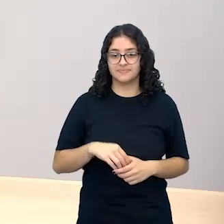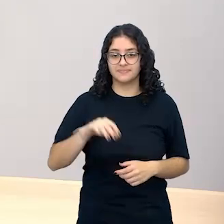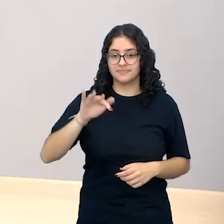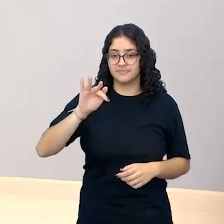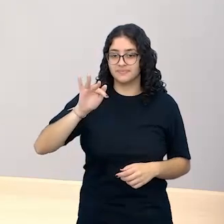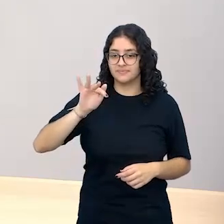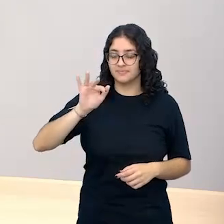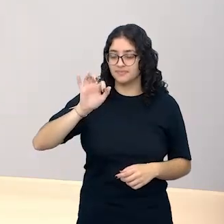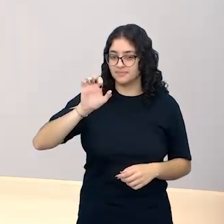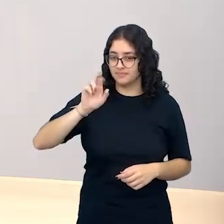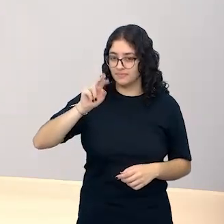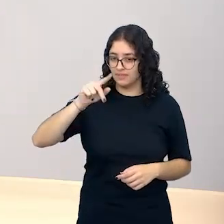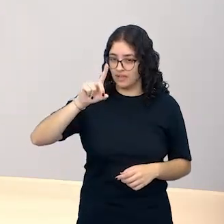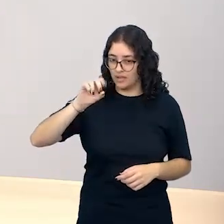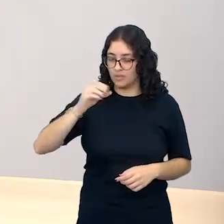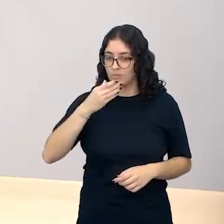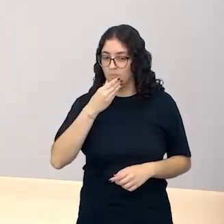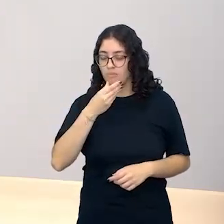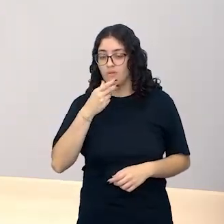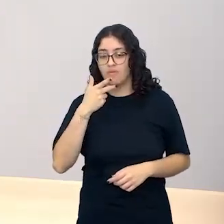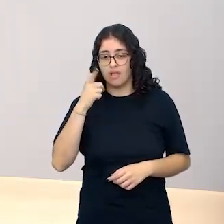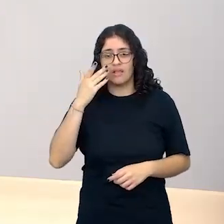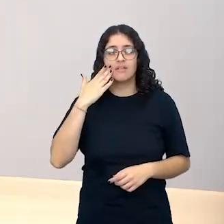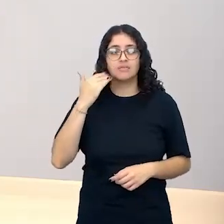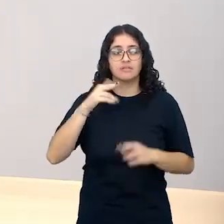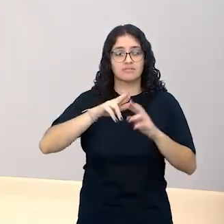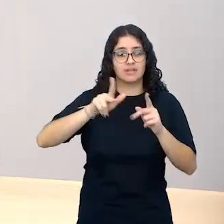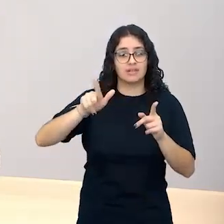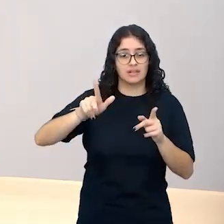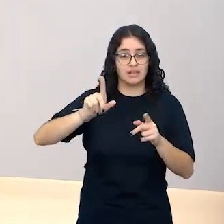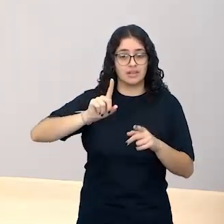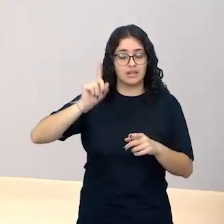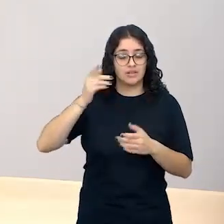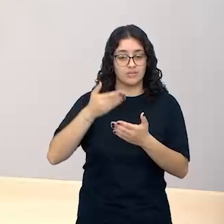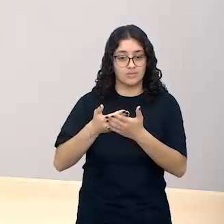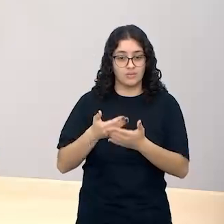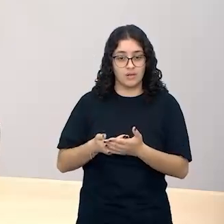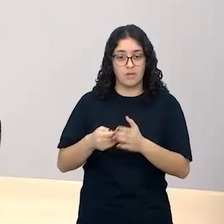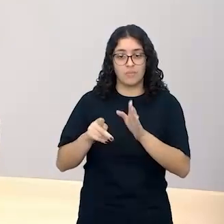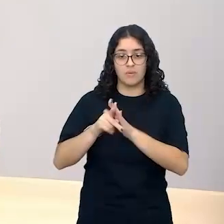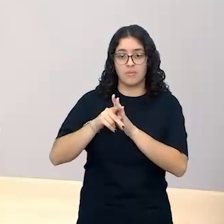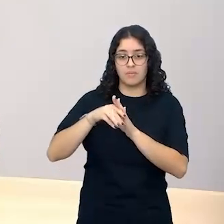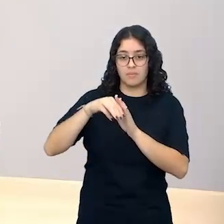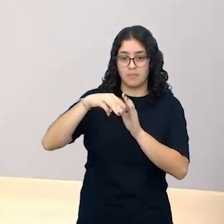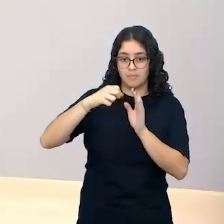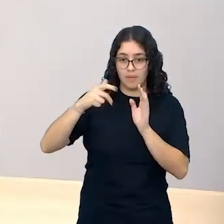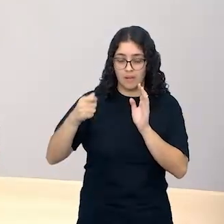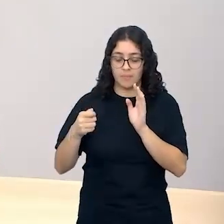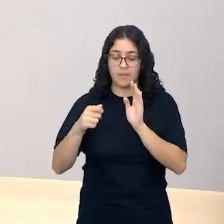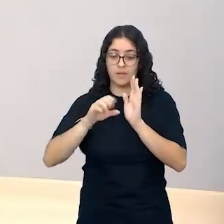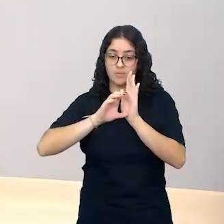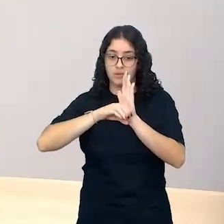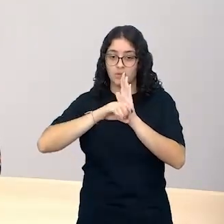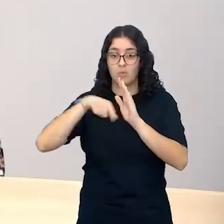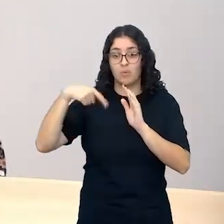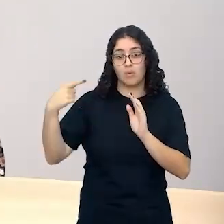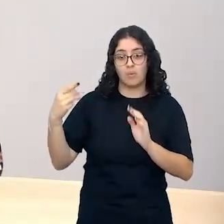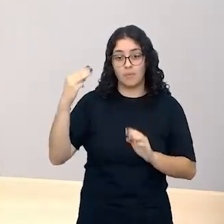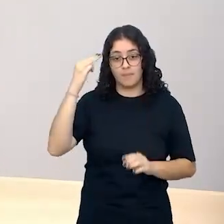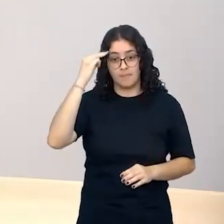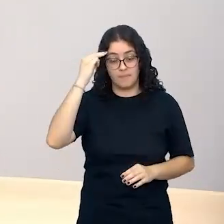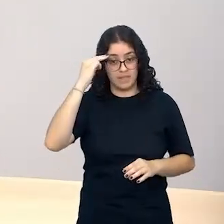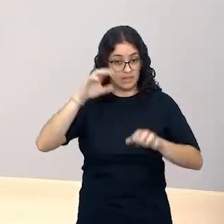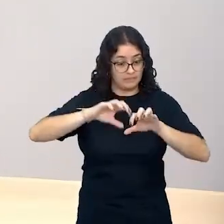o Fernando fala que ele sabe a diferença, ele aprendeu na de Jales, do mapa conceitual e o do mental. Apesar